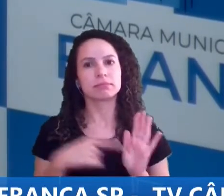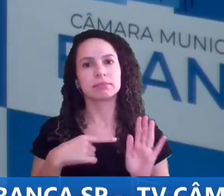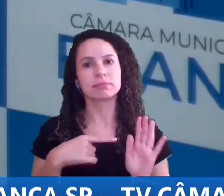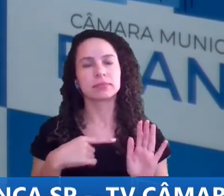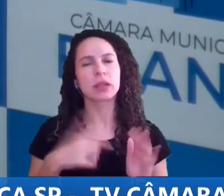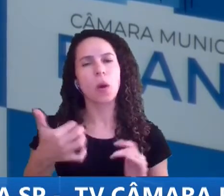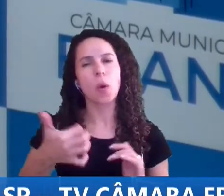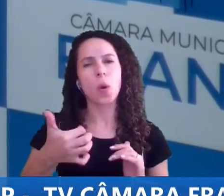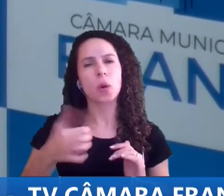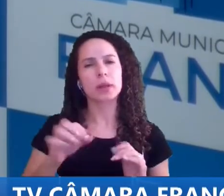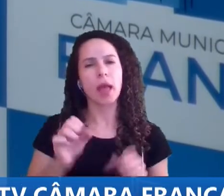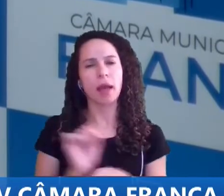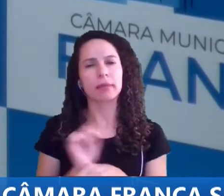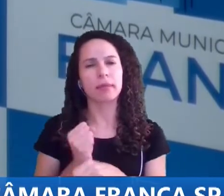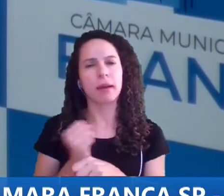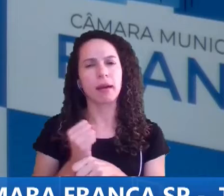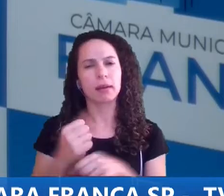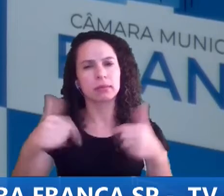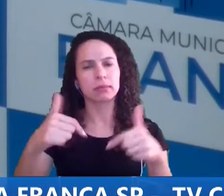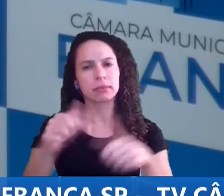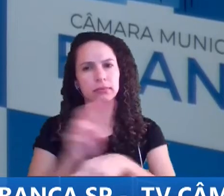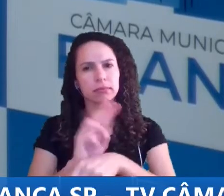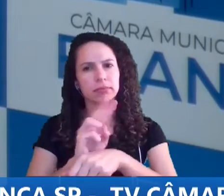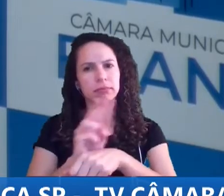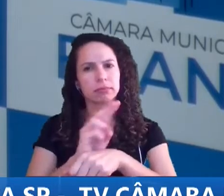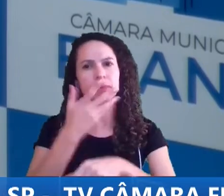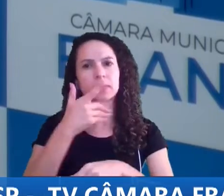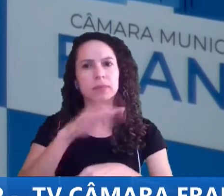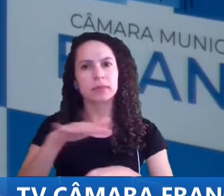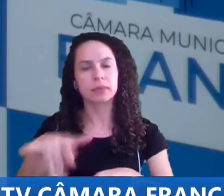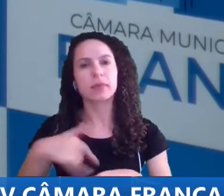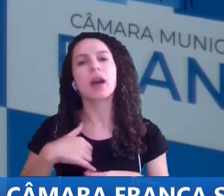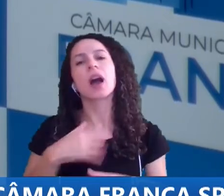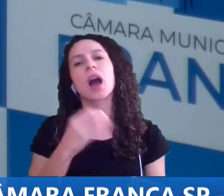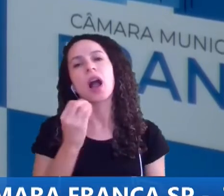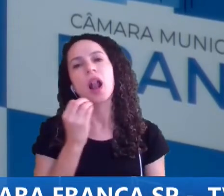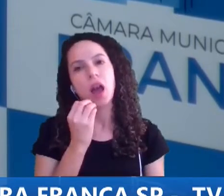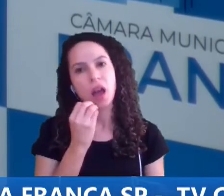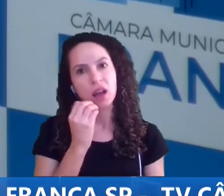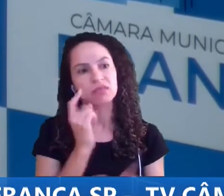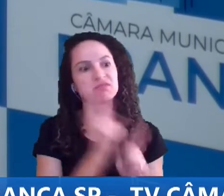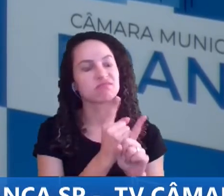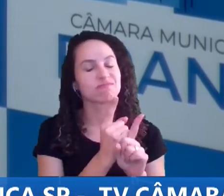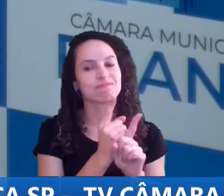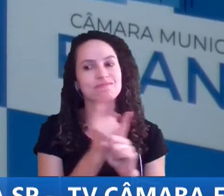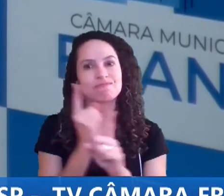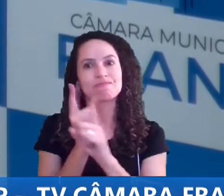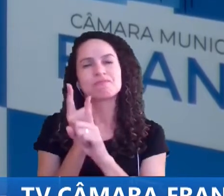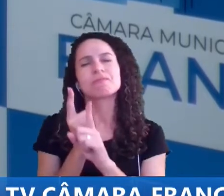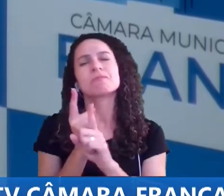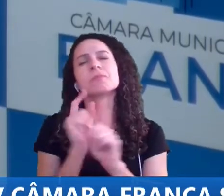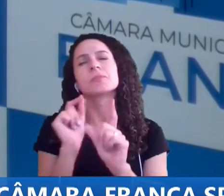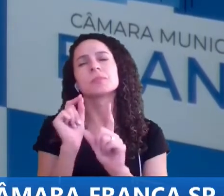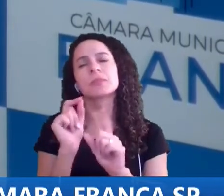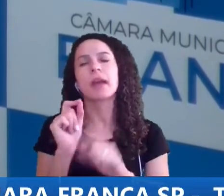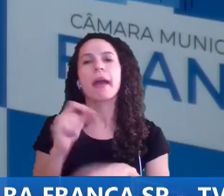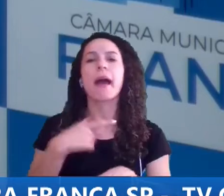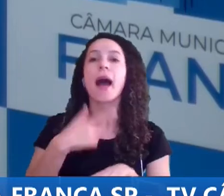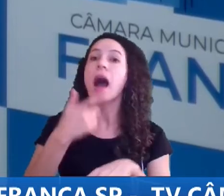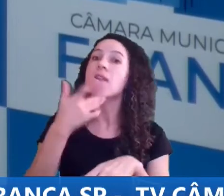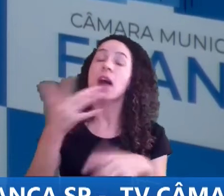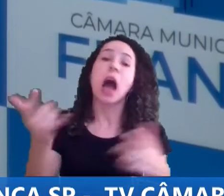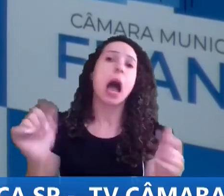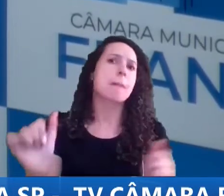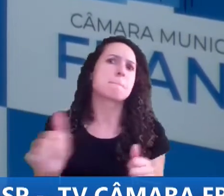anos de fiscalização do trabalho infantil, é lógico que me deparei várias vezes com aquele discurso que é melhor a criança